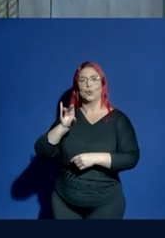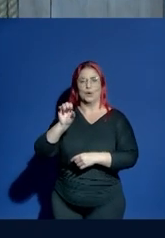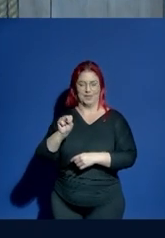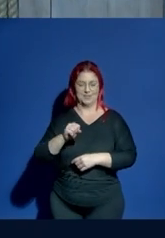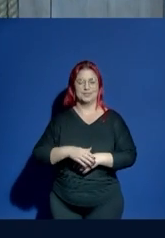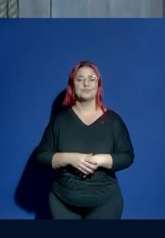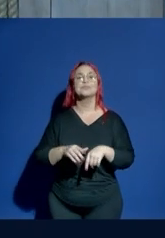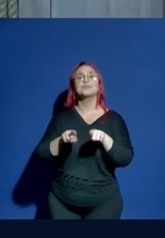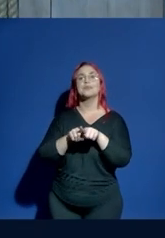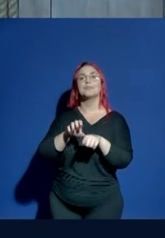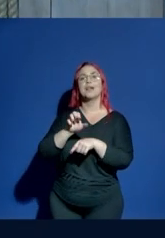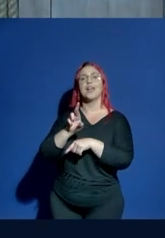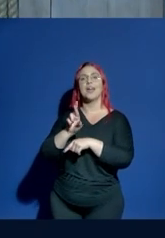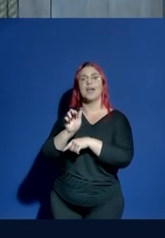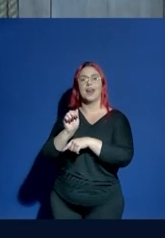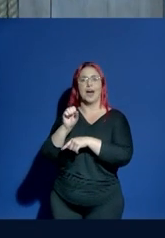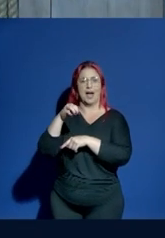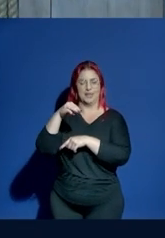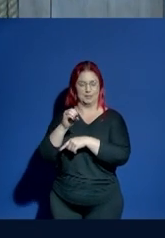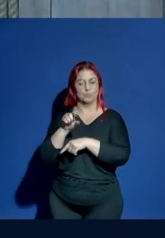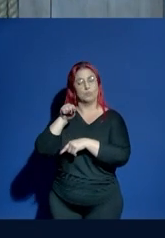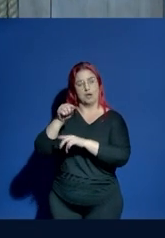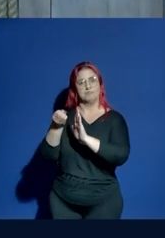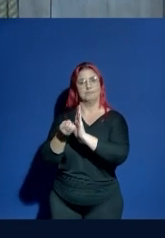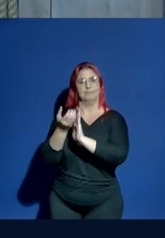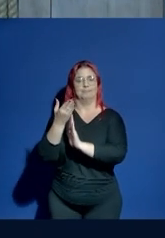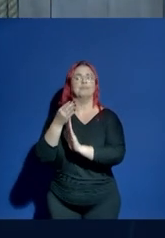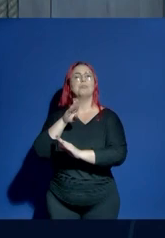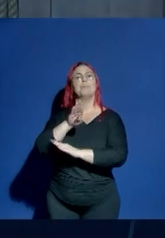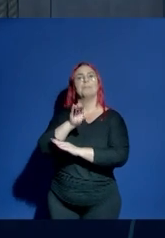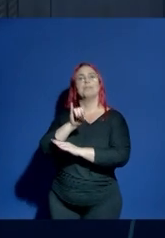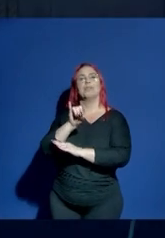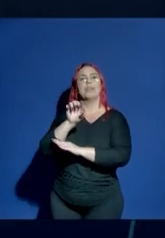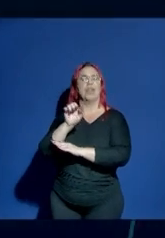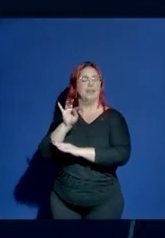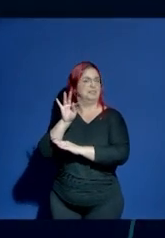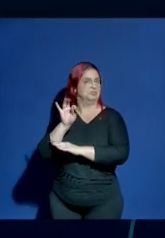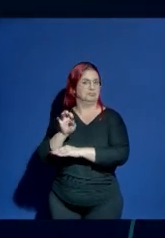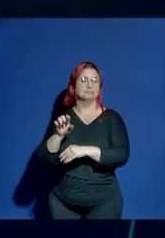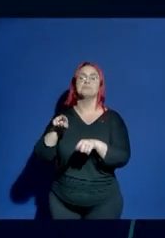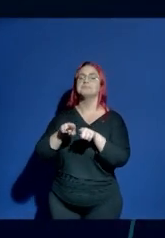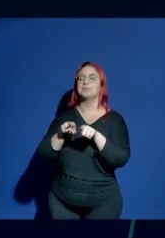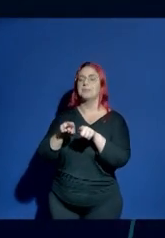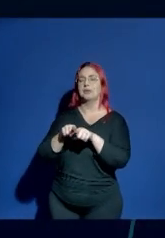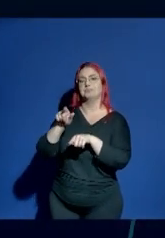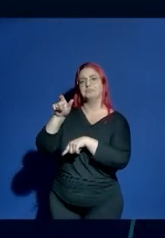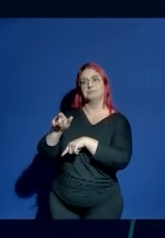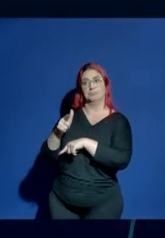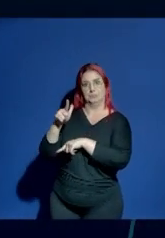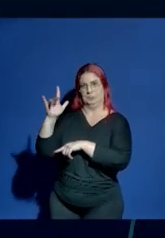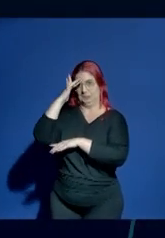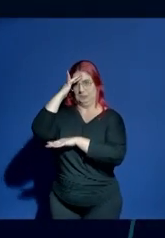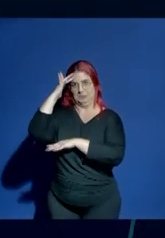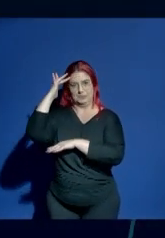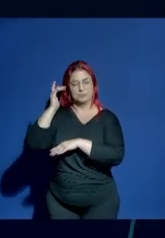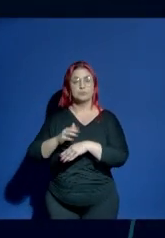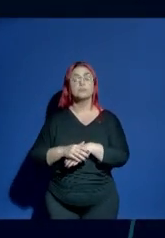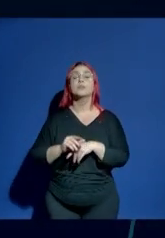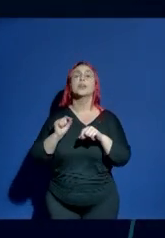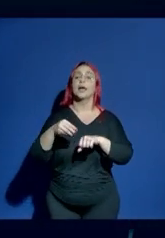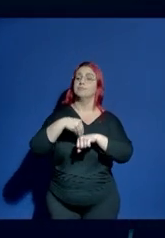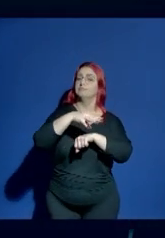Tentos, Erasmus Batistella, fundador da B8, e Rafael Abud, CEO da FCBio. E para moderar esse